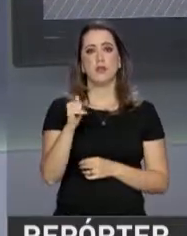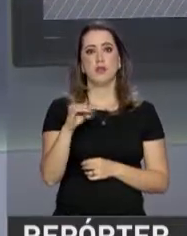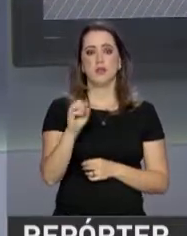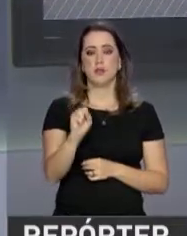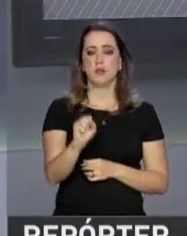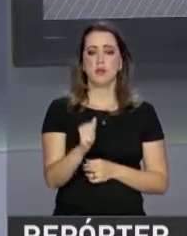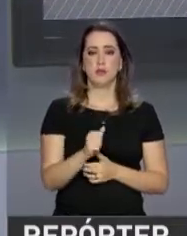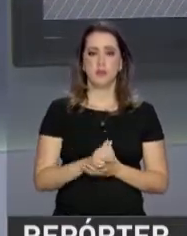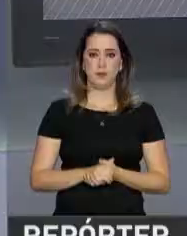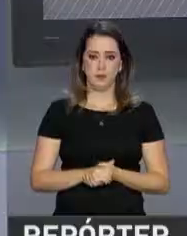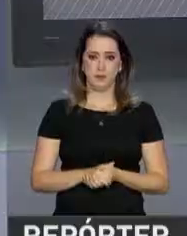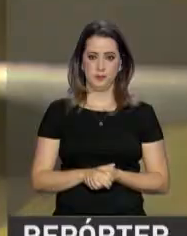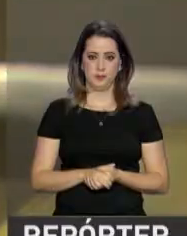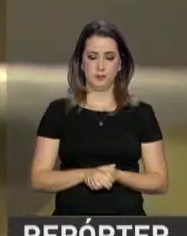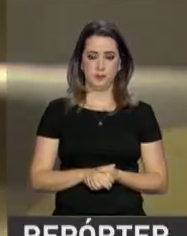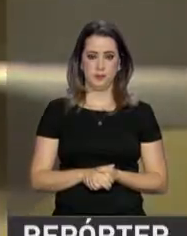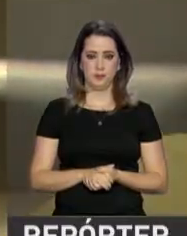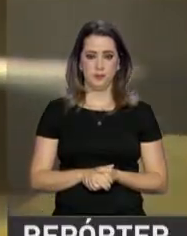repórter Raíssa Lopes.